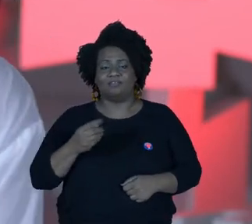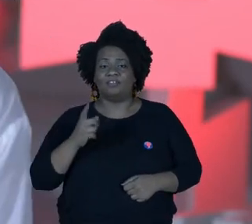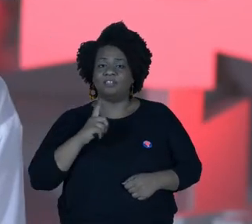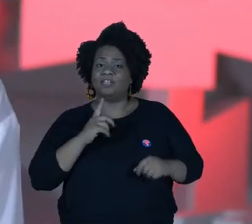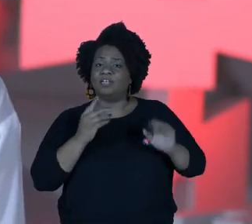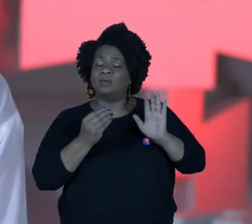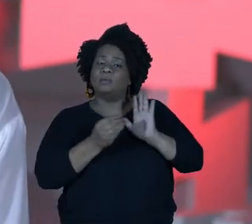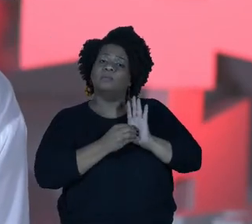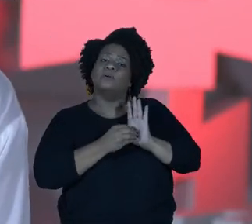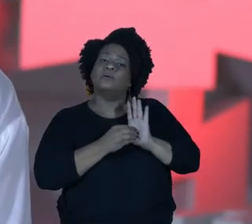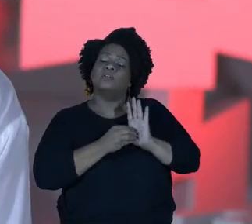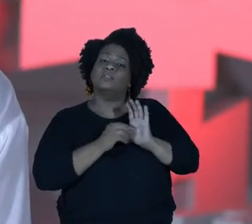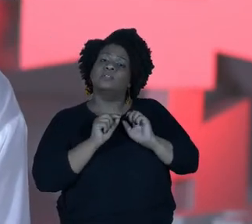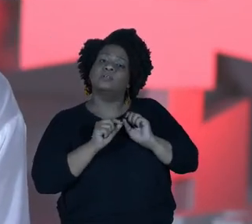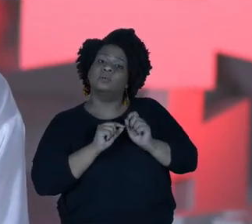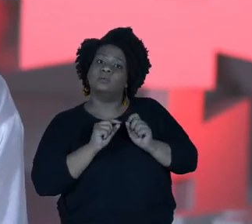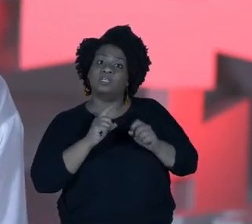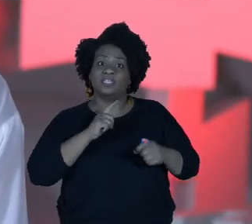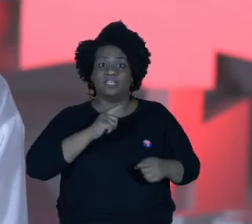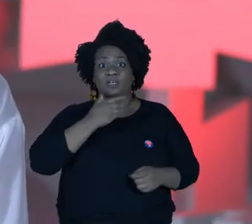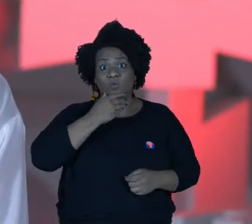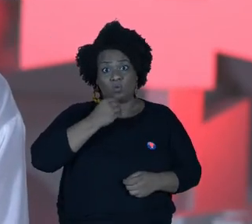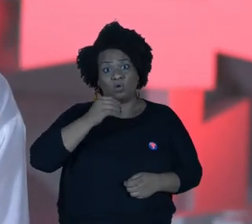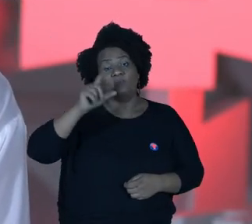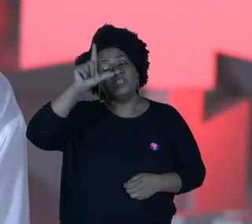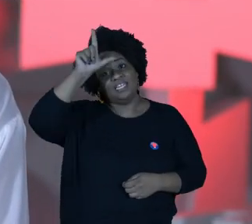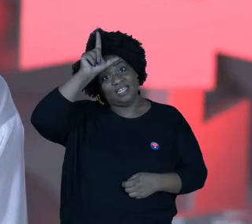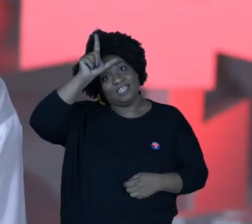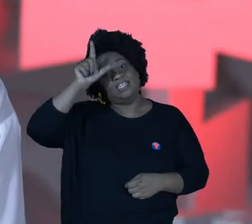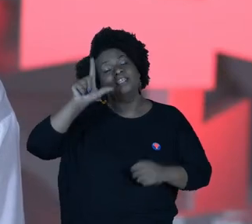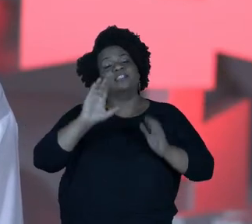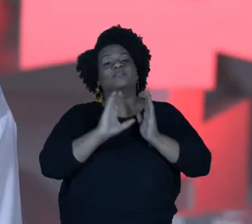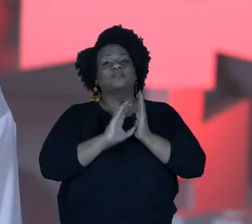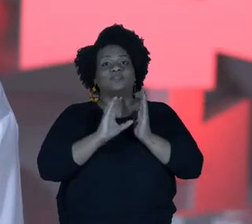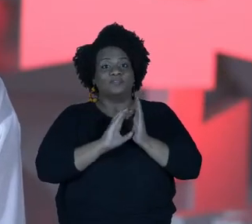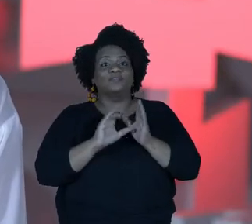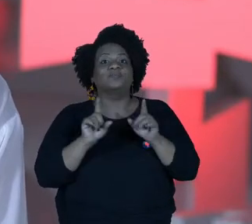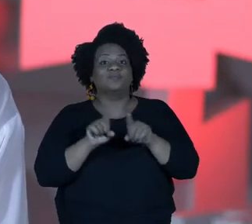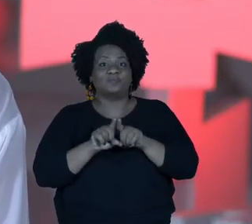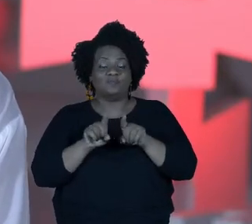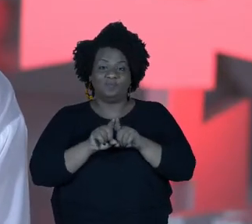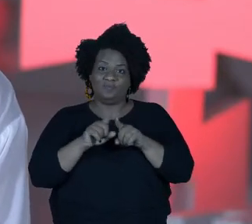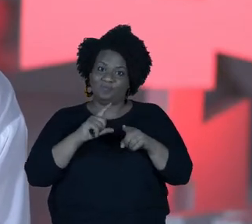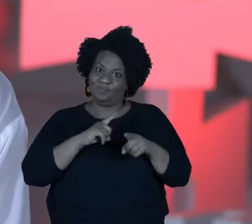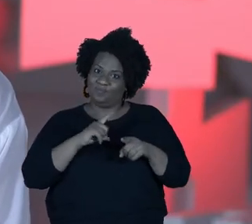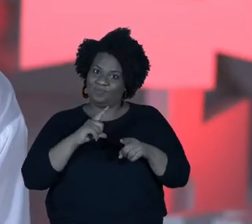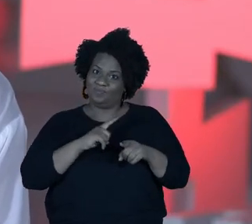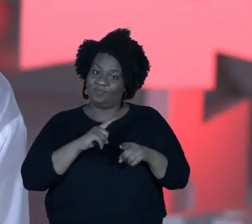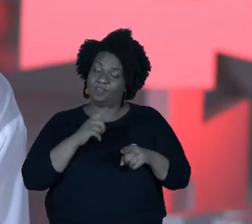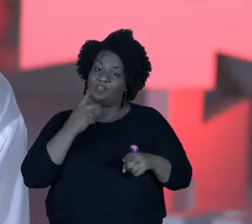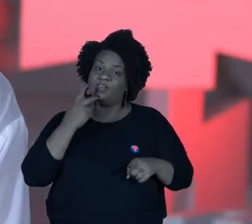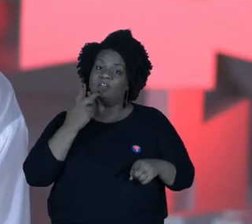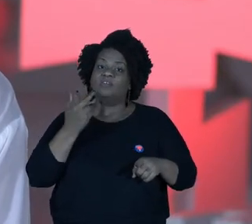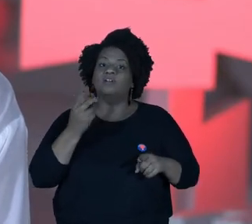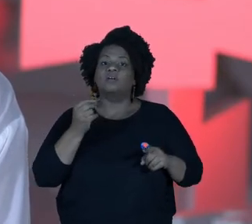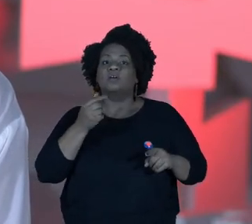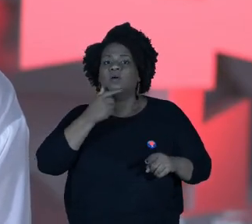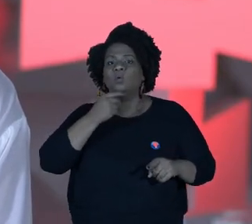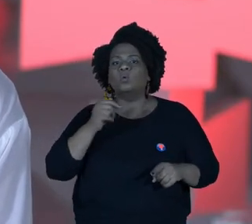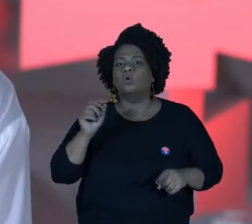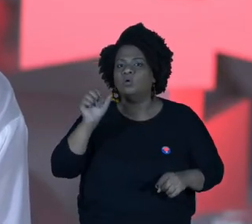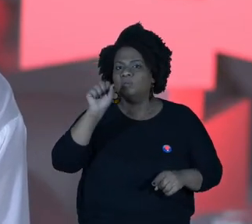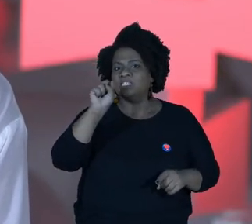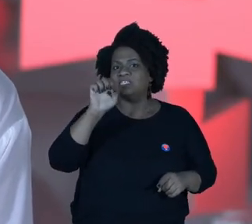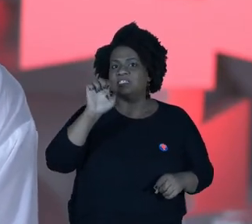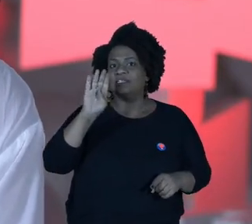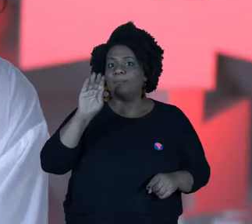o Sebastião, que é um líder também comunitário dos catadores, e ele coloca Sebastião como Marat,